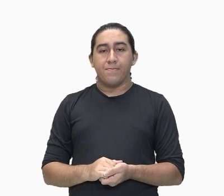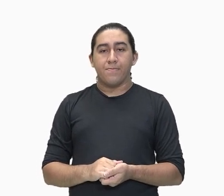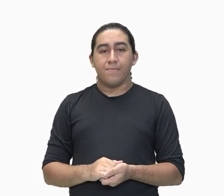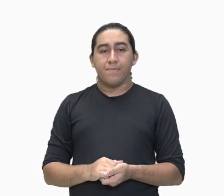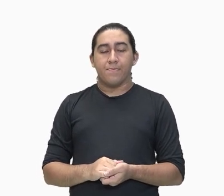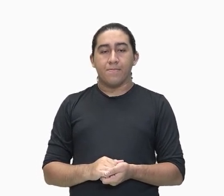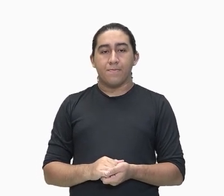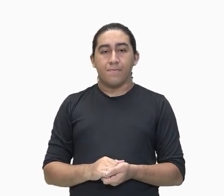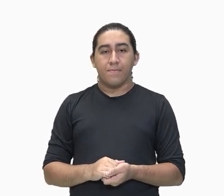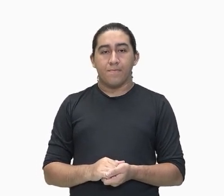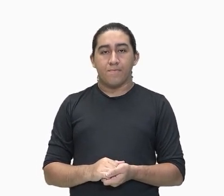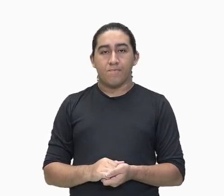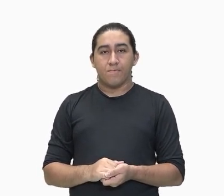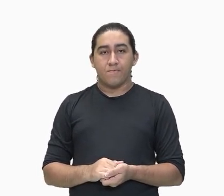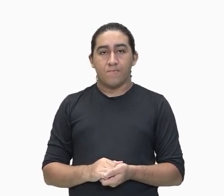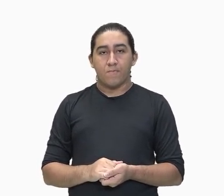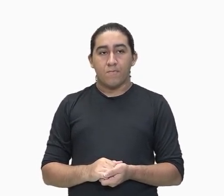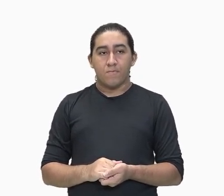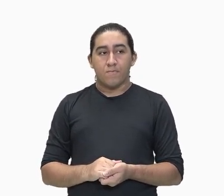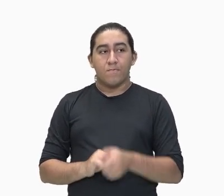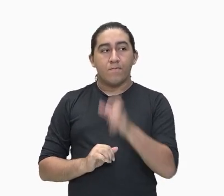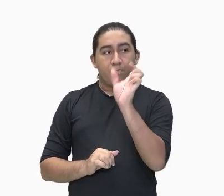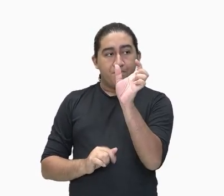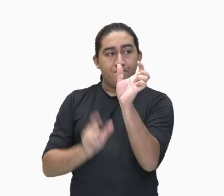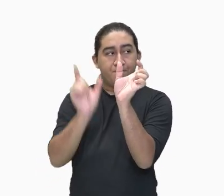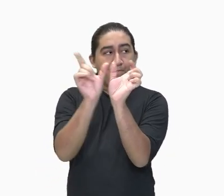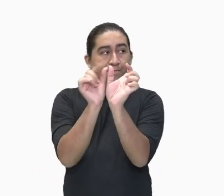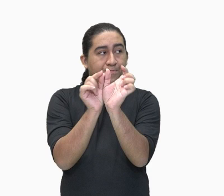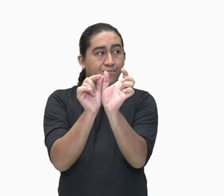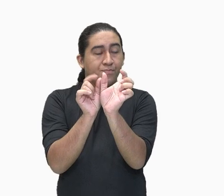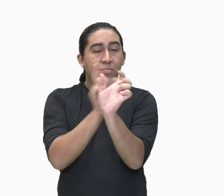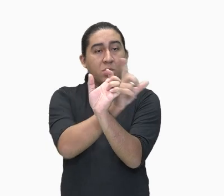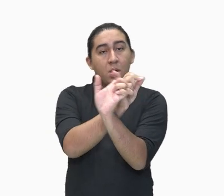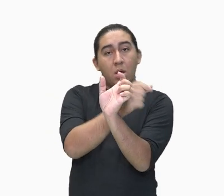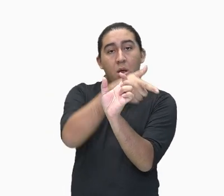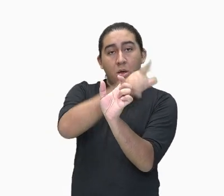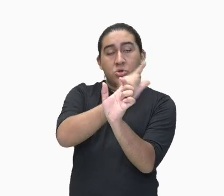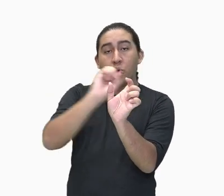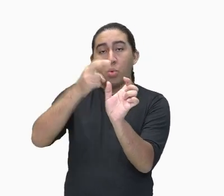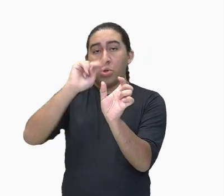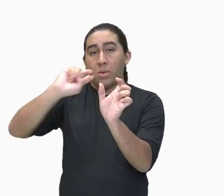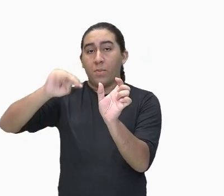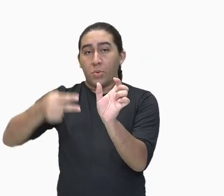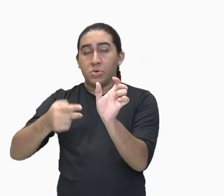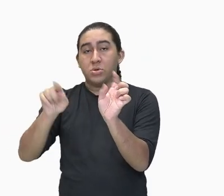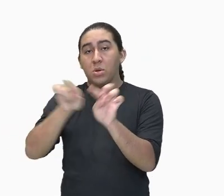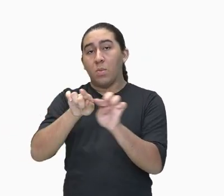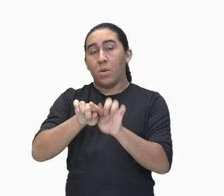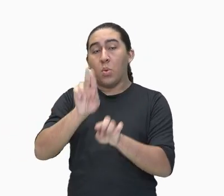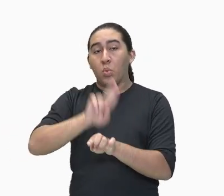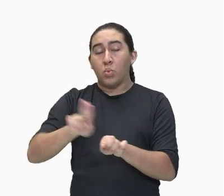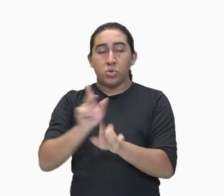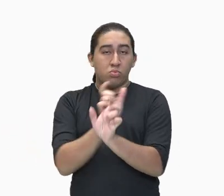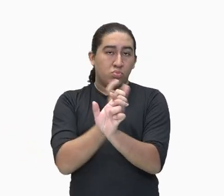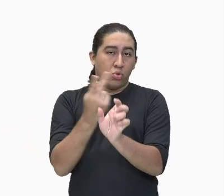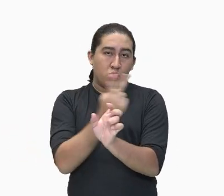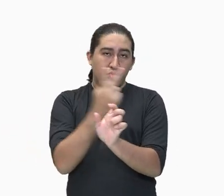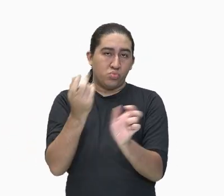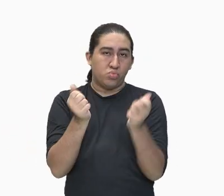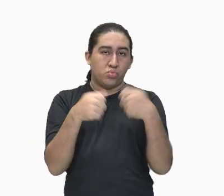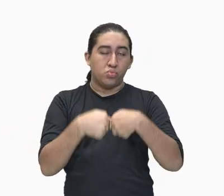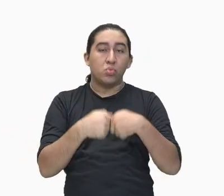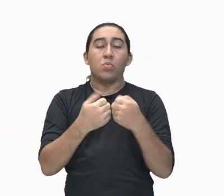vou acrescentar prefixo ou sufixo, ou utilizar os dois ao mesmo tempo